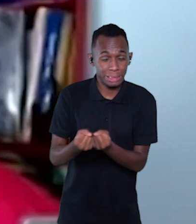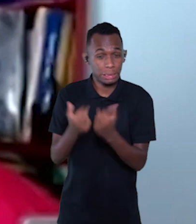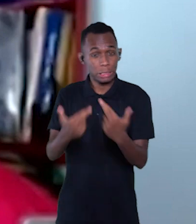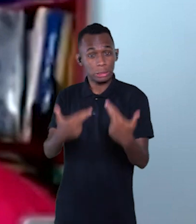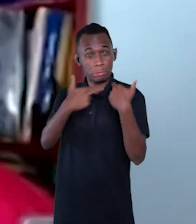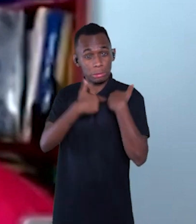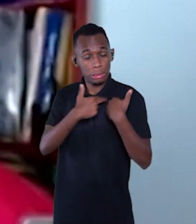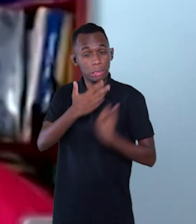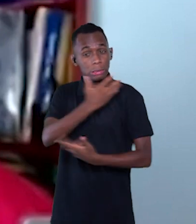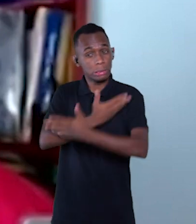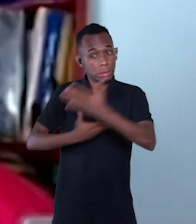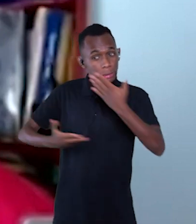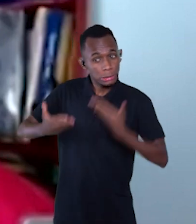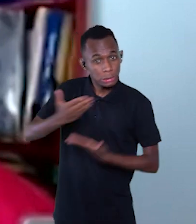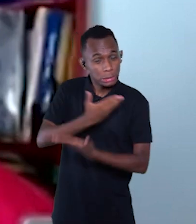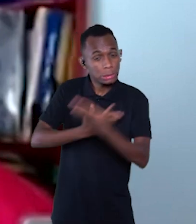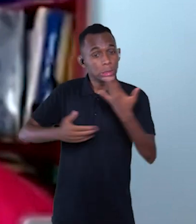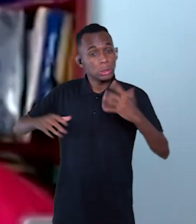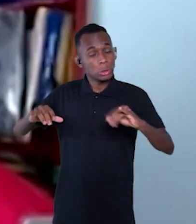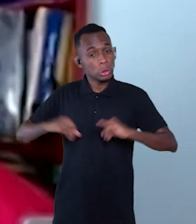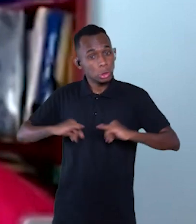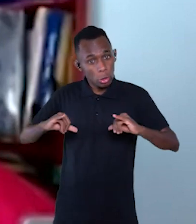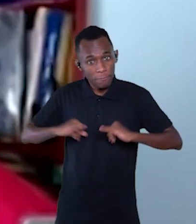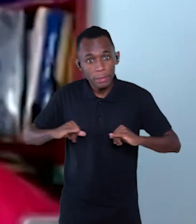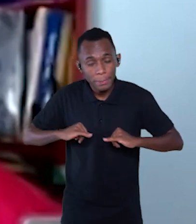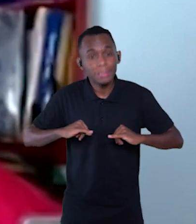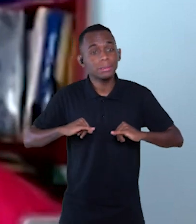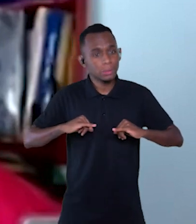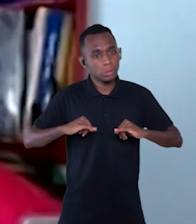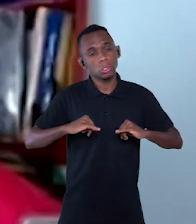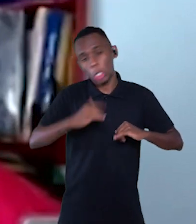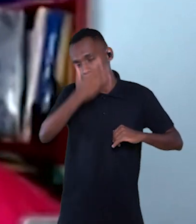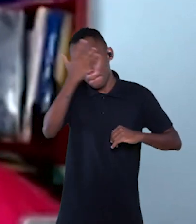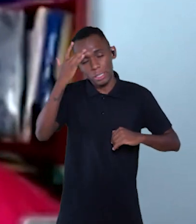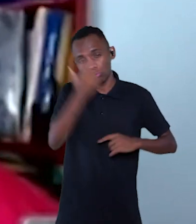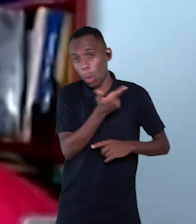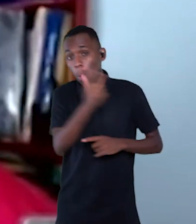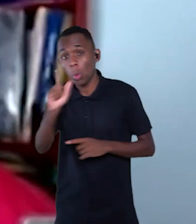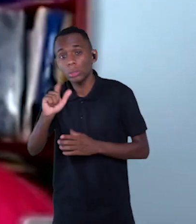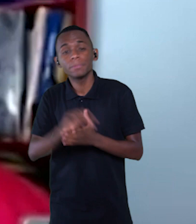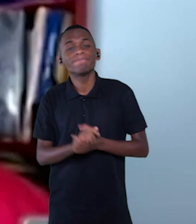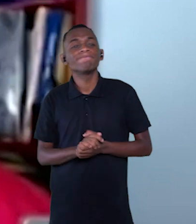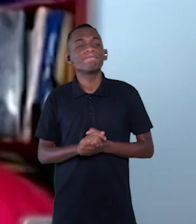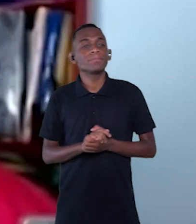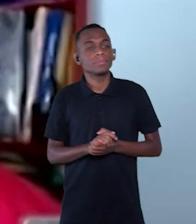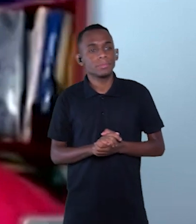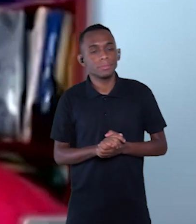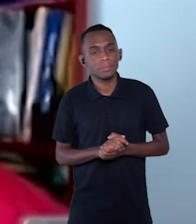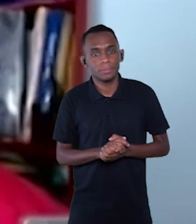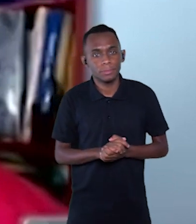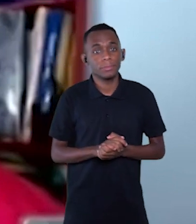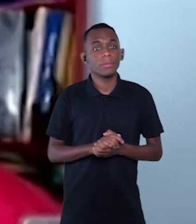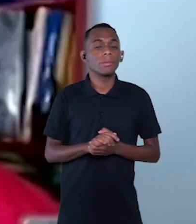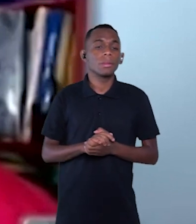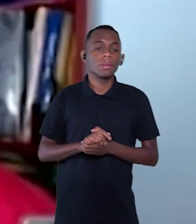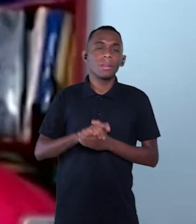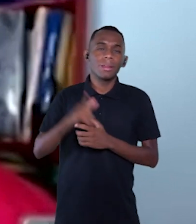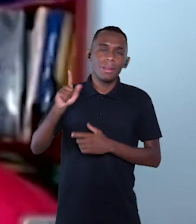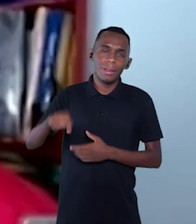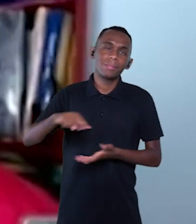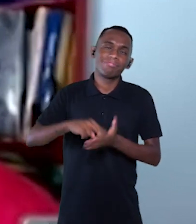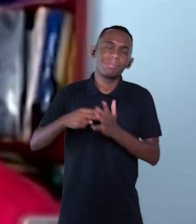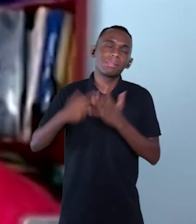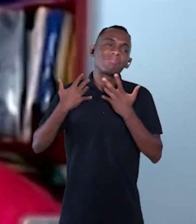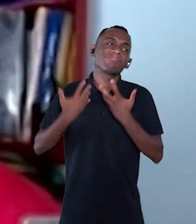peso de se compartilhar a dor com uma outra pessoa, isso é